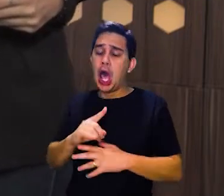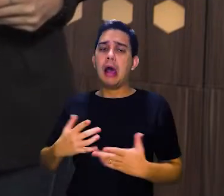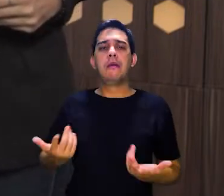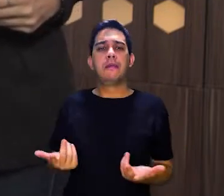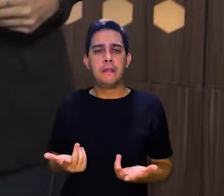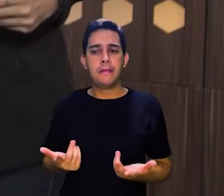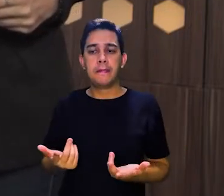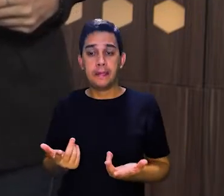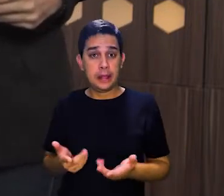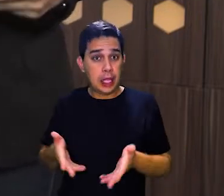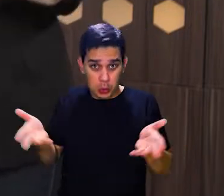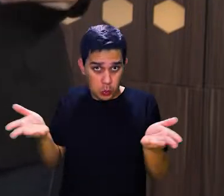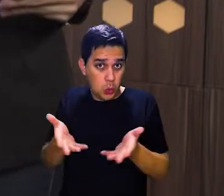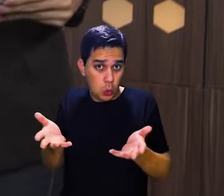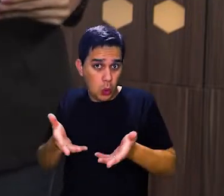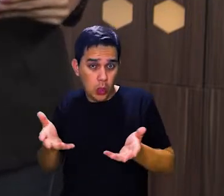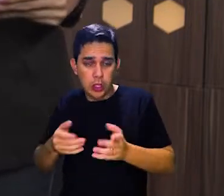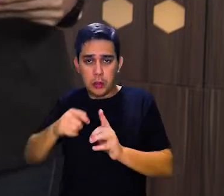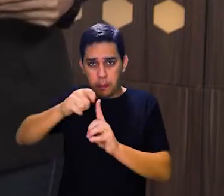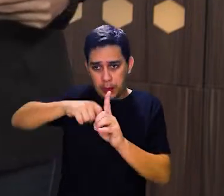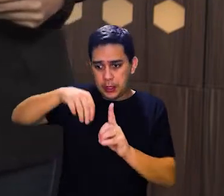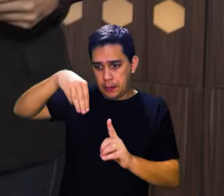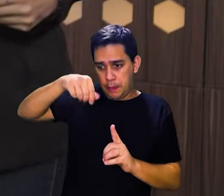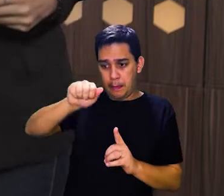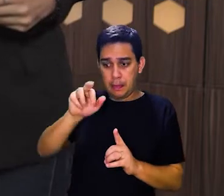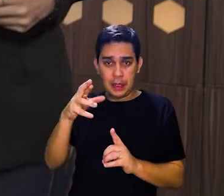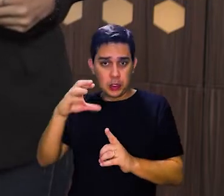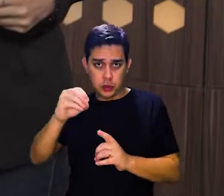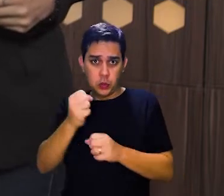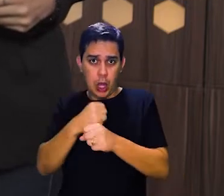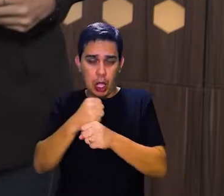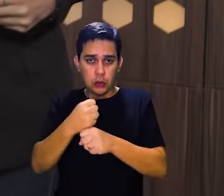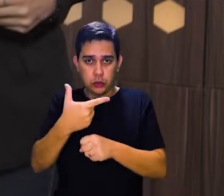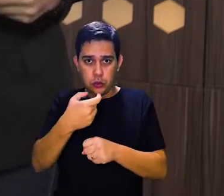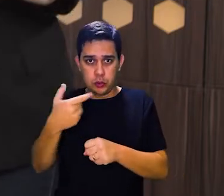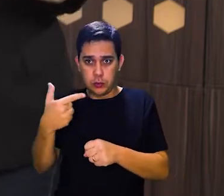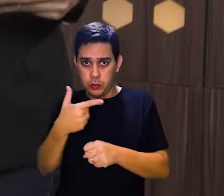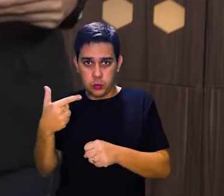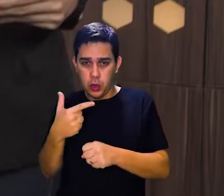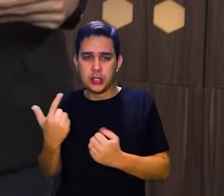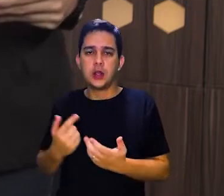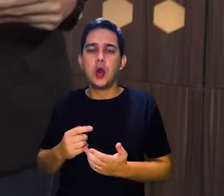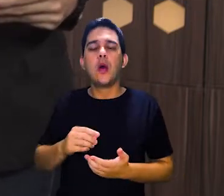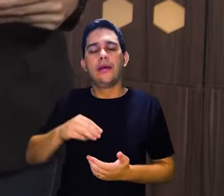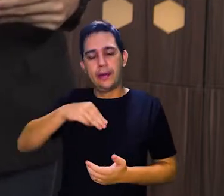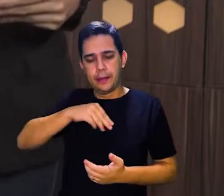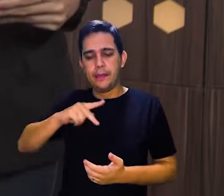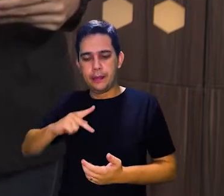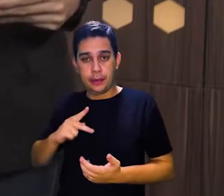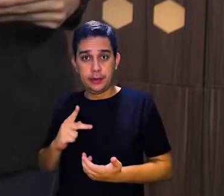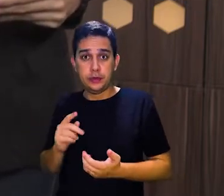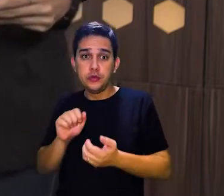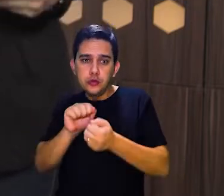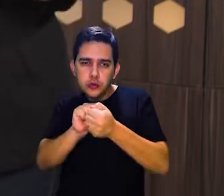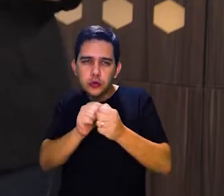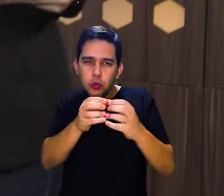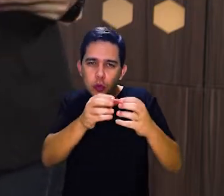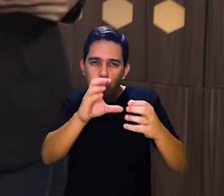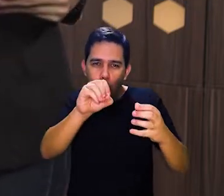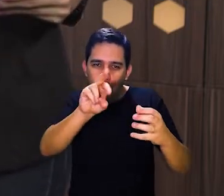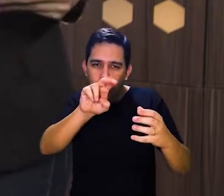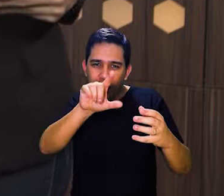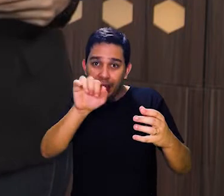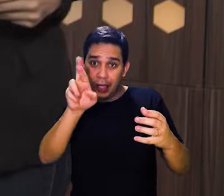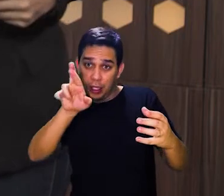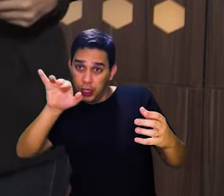posto. Recentemente, no início de março deste ano, o MPRJ obteve o compromisso da Orla Rio Concessionária de adequar